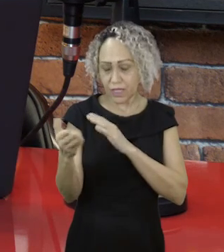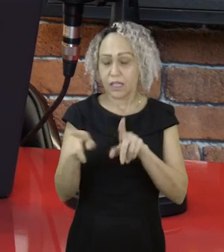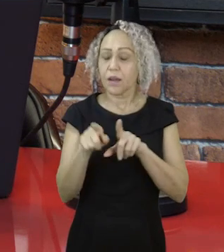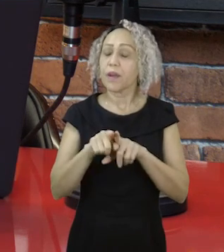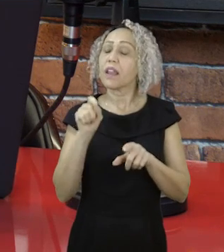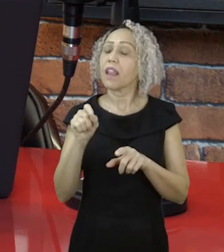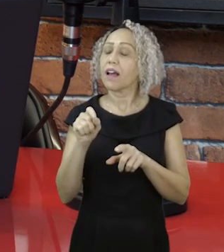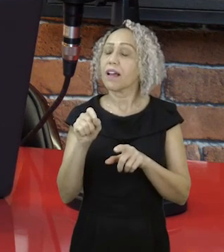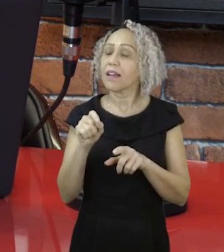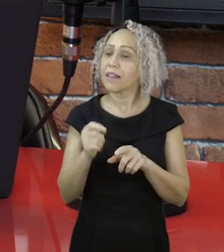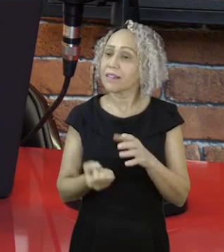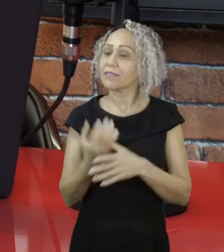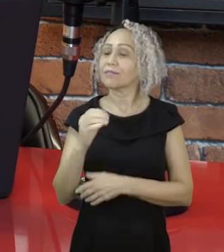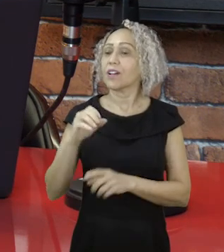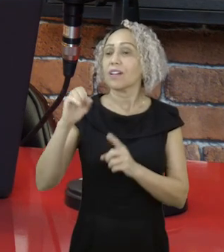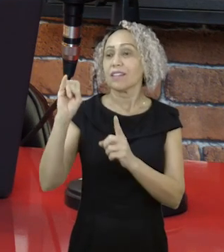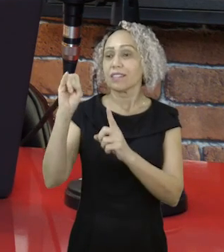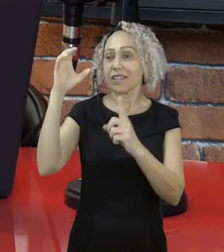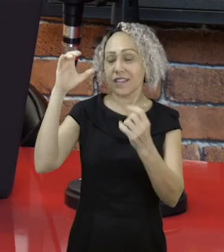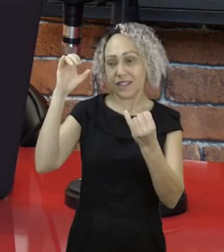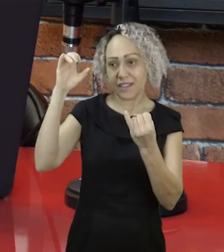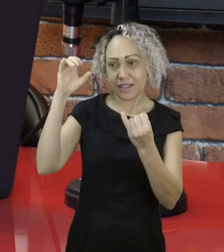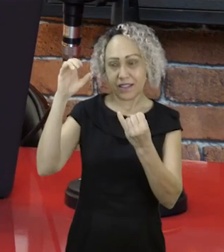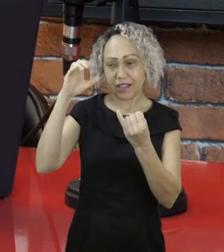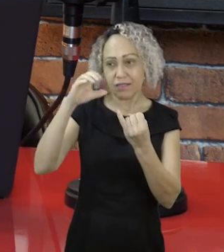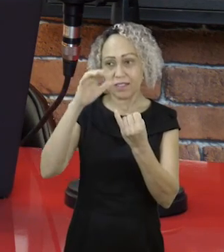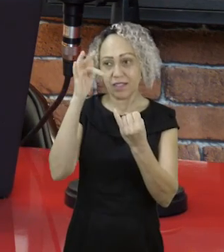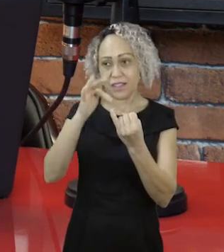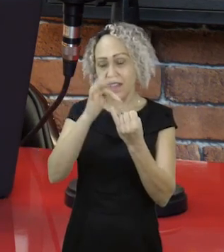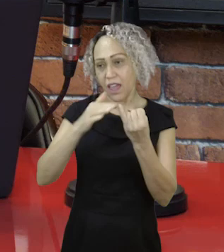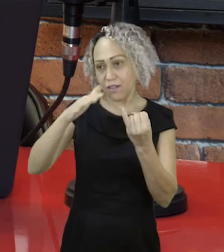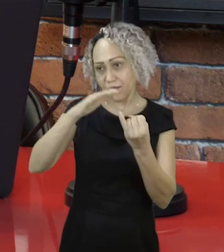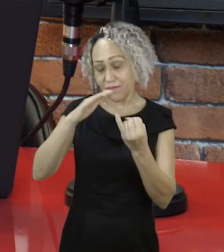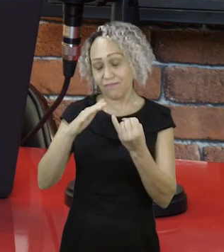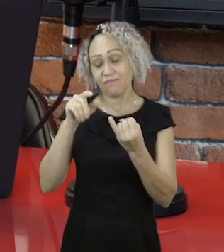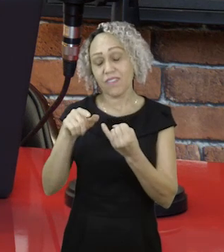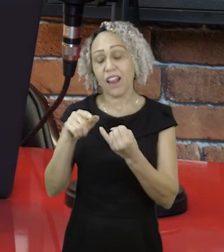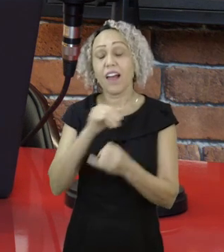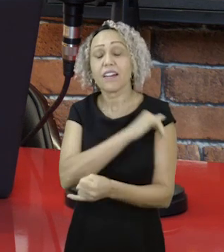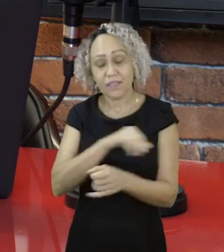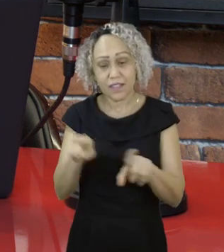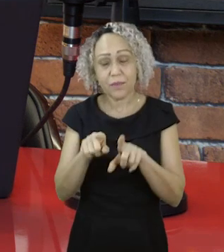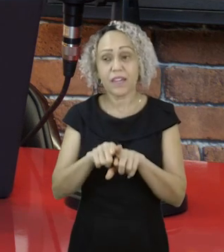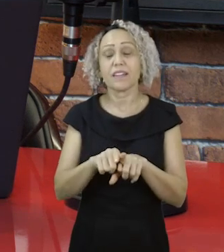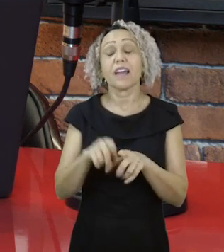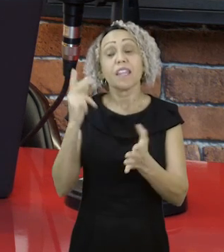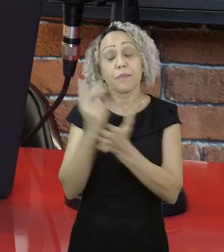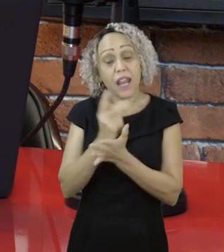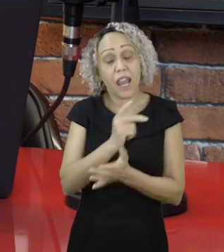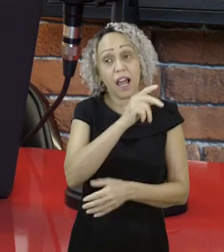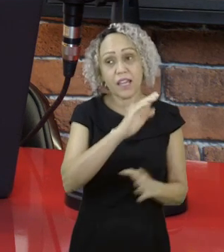Federais de Educação, Ciência e Tecnologia, os IEFs, em cidades da Baixada Fluminense. No mesmo dia à tarde, em